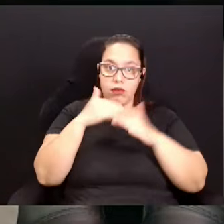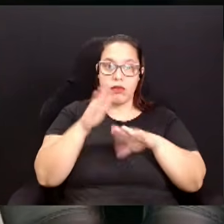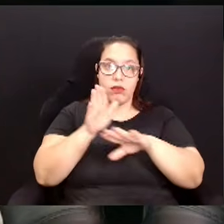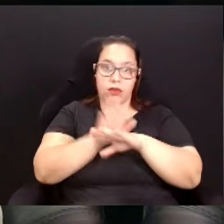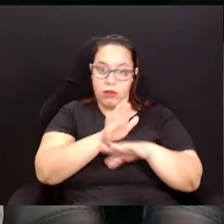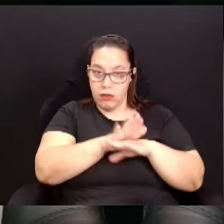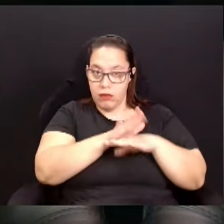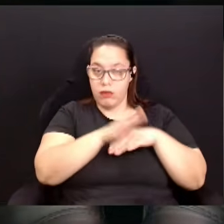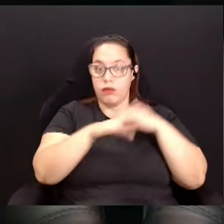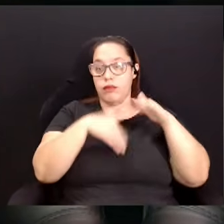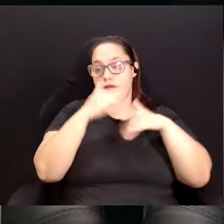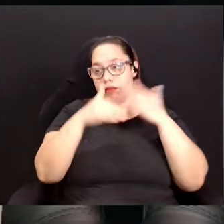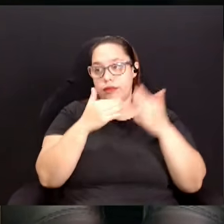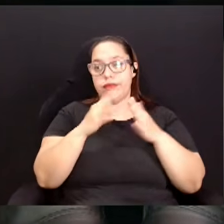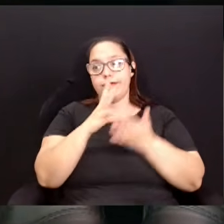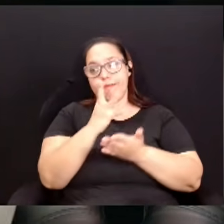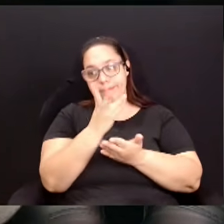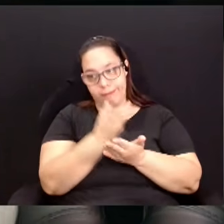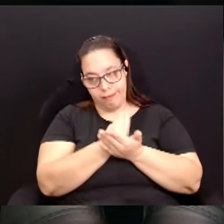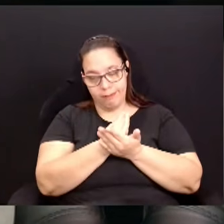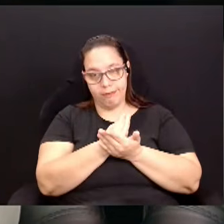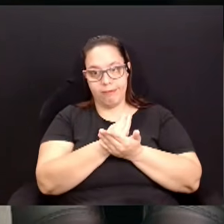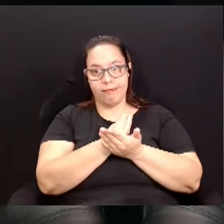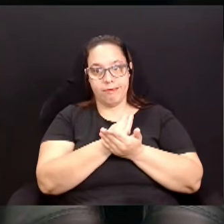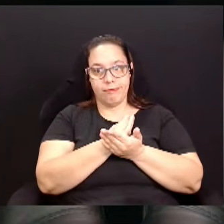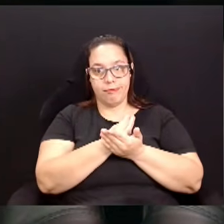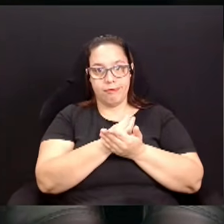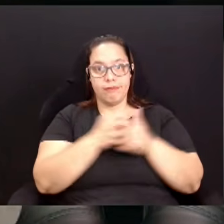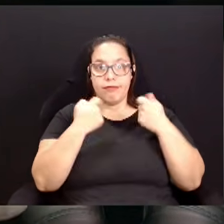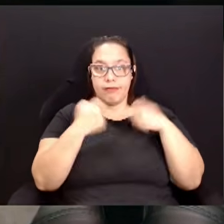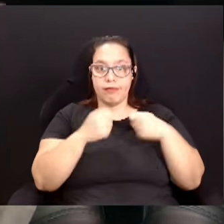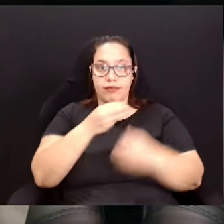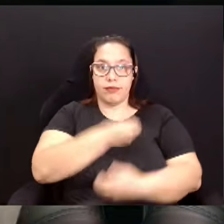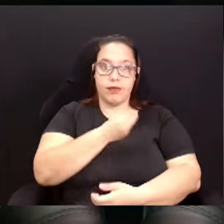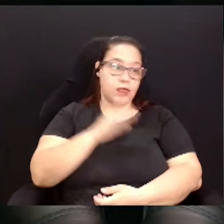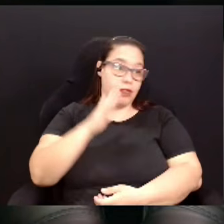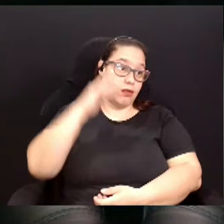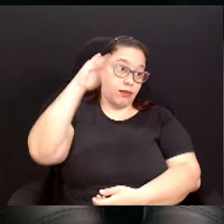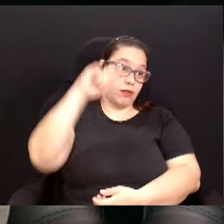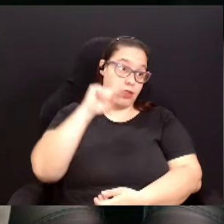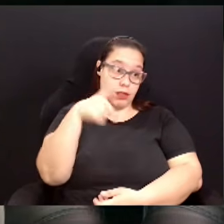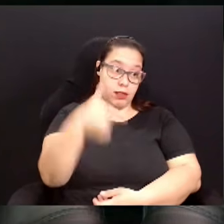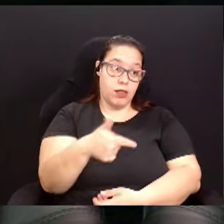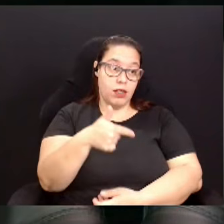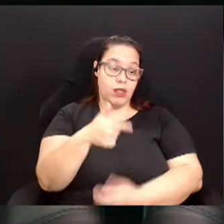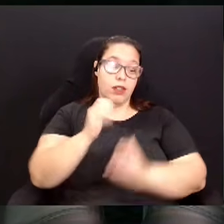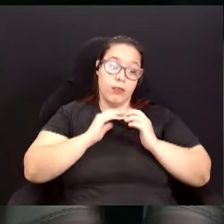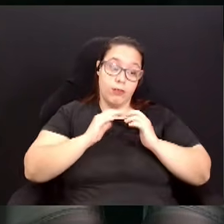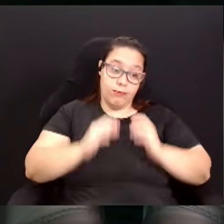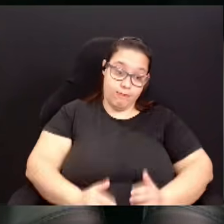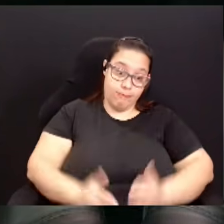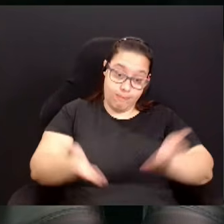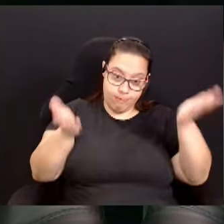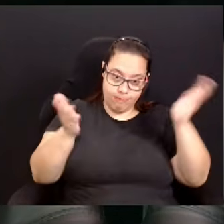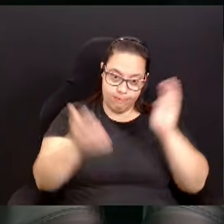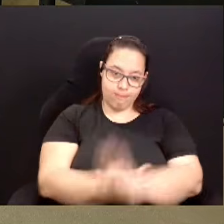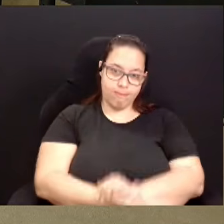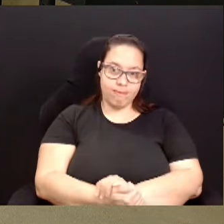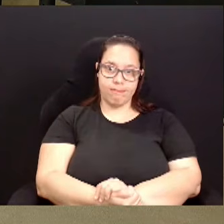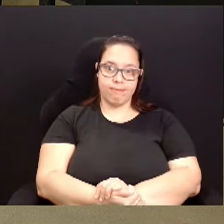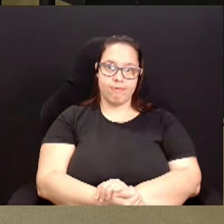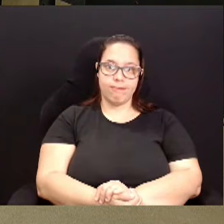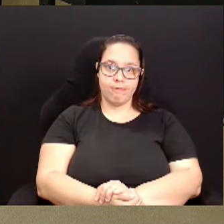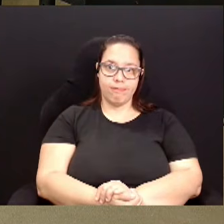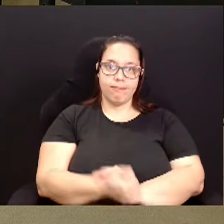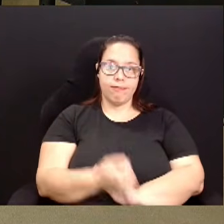essa habilidade, que é uma habilidade necessária na vida adulta depois, para eu não me comportar desse modo, como sequestrador. Uau!